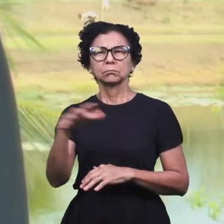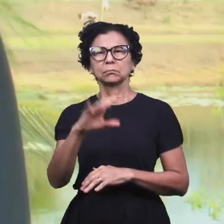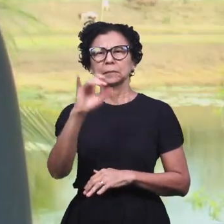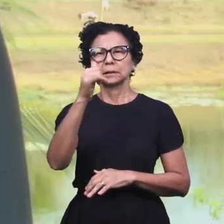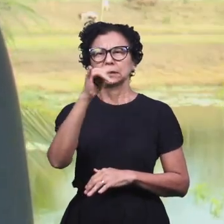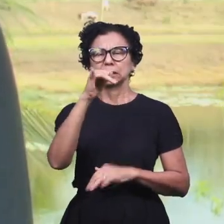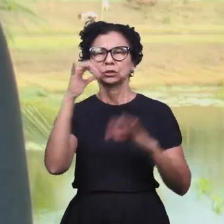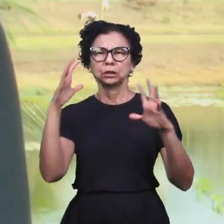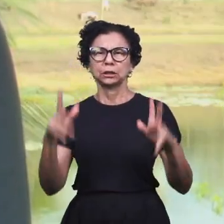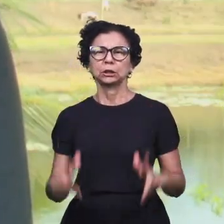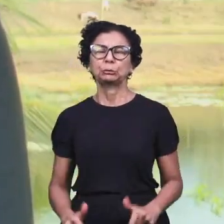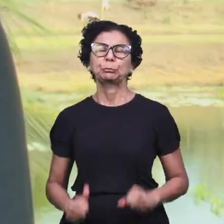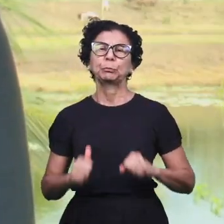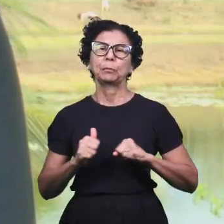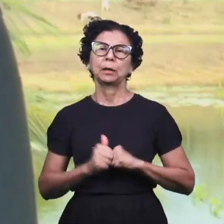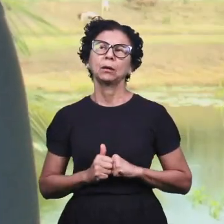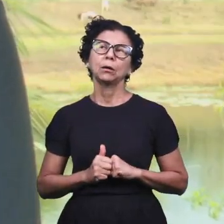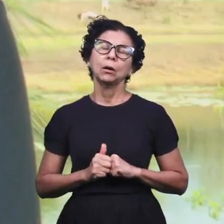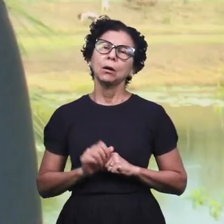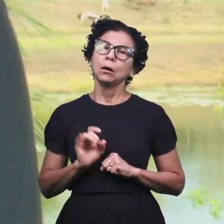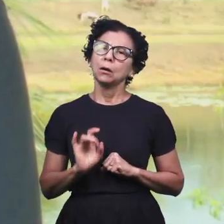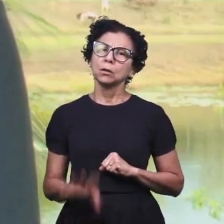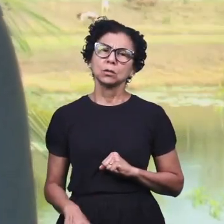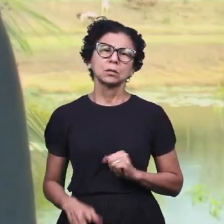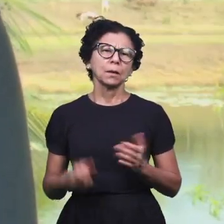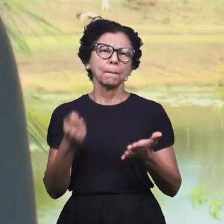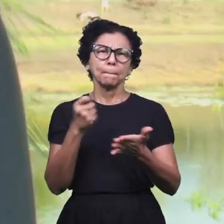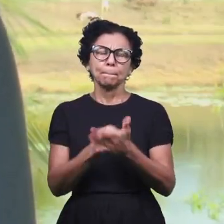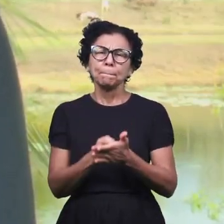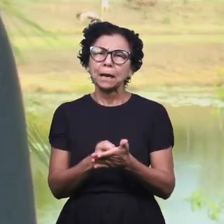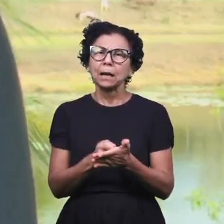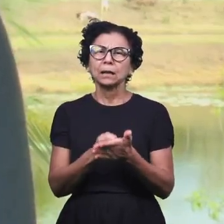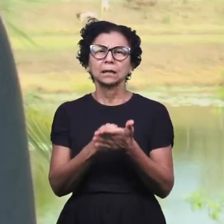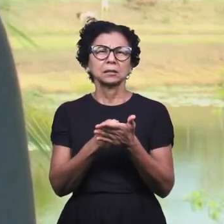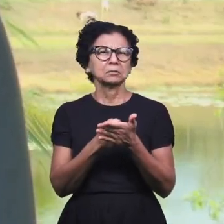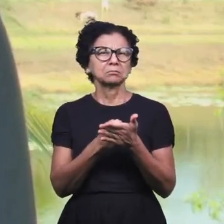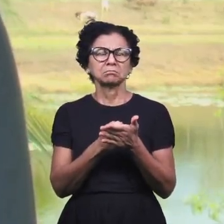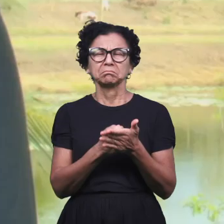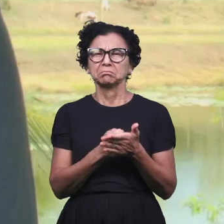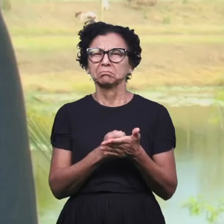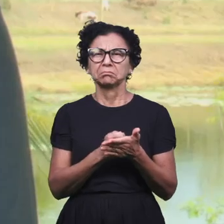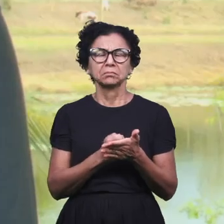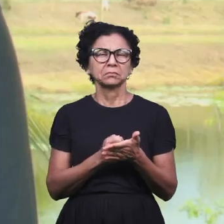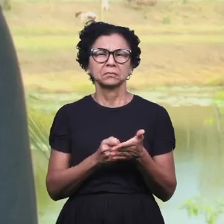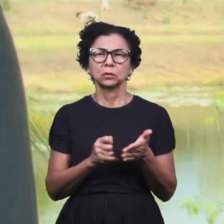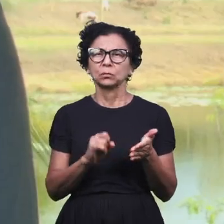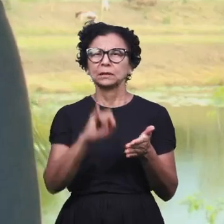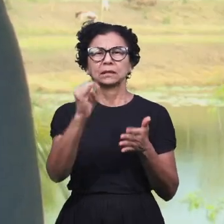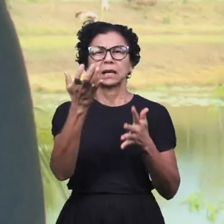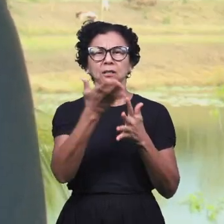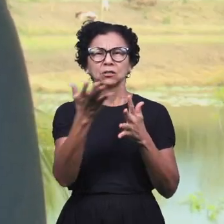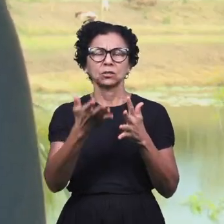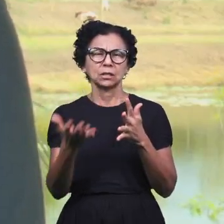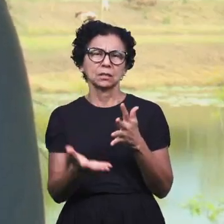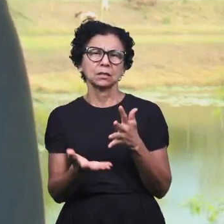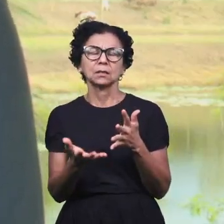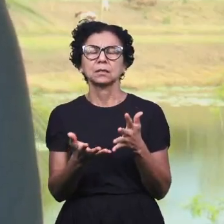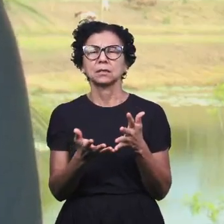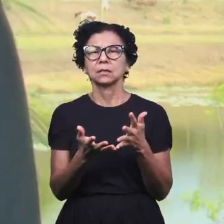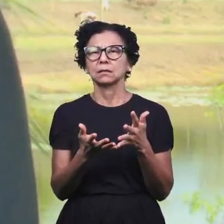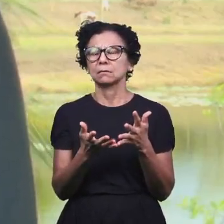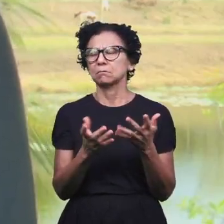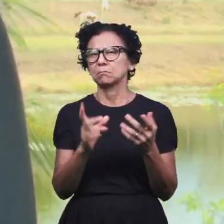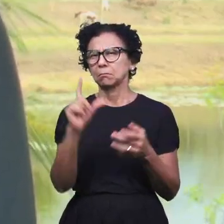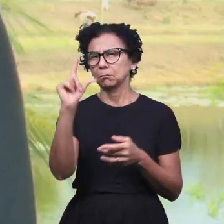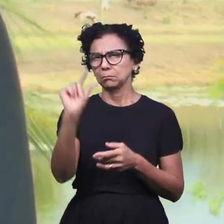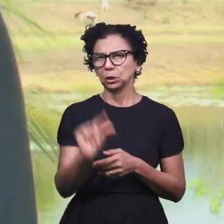muitas unidades que só pagam mesmo os custos mínimos, que a gente chama de taxas de disponibilidade. Além